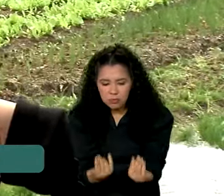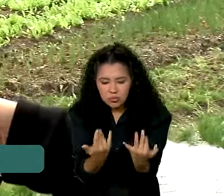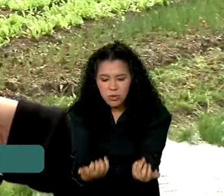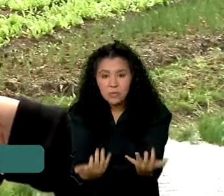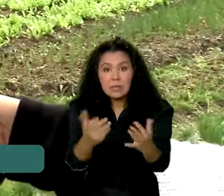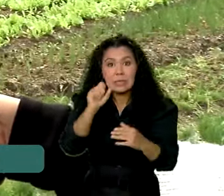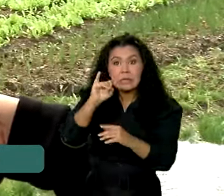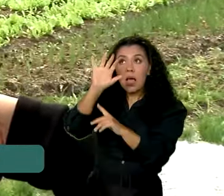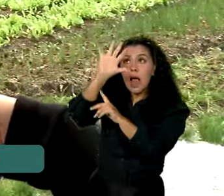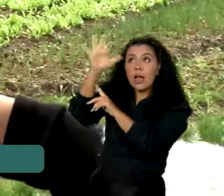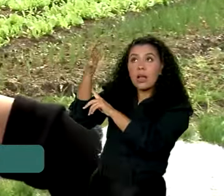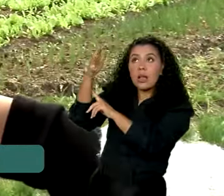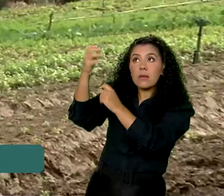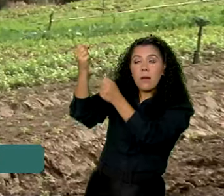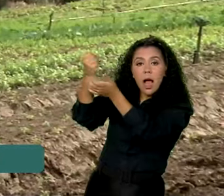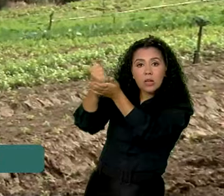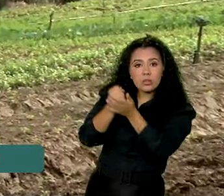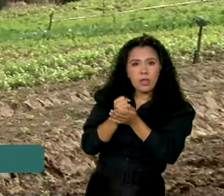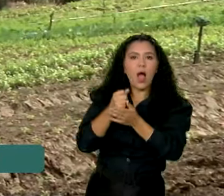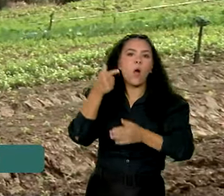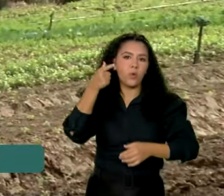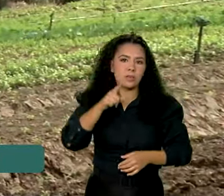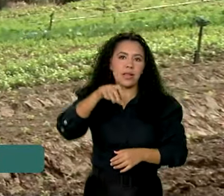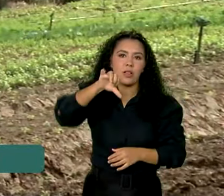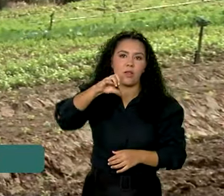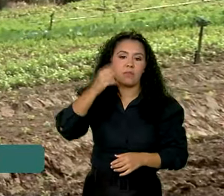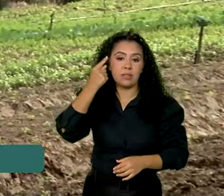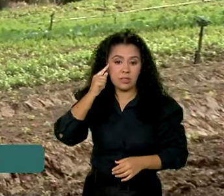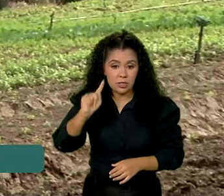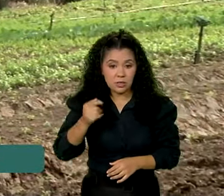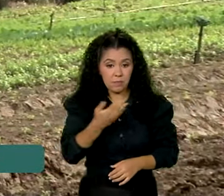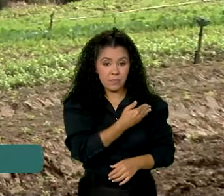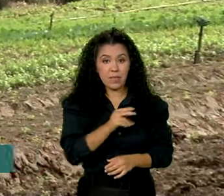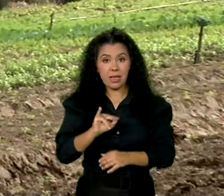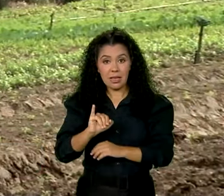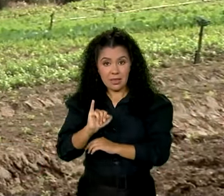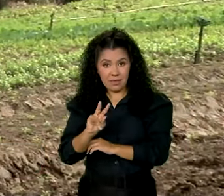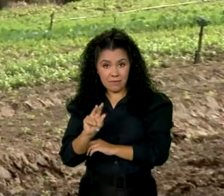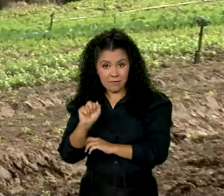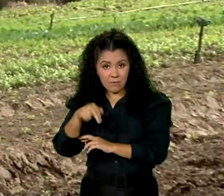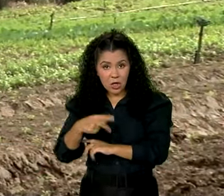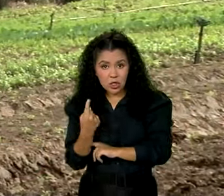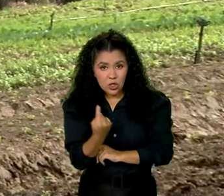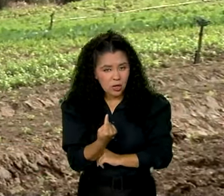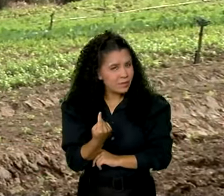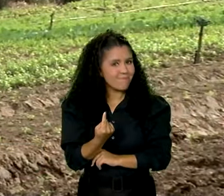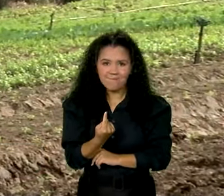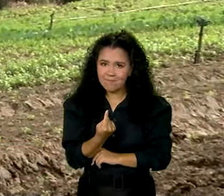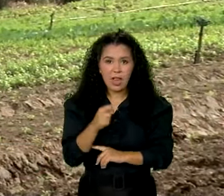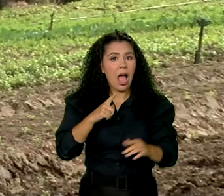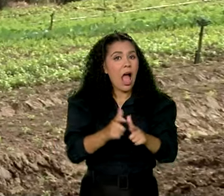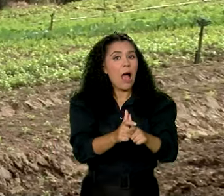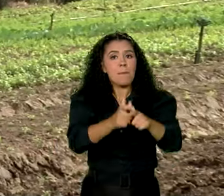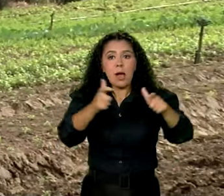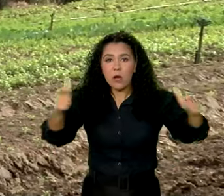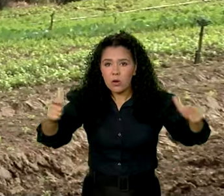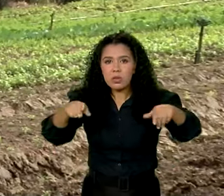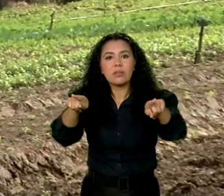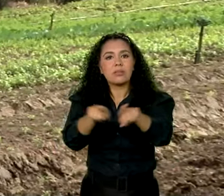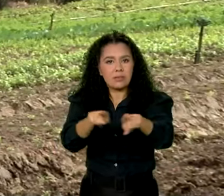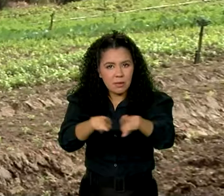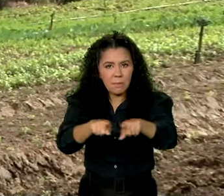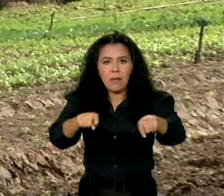que em 90 dias a gente se recupera. Seu Ivan não está sozinho. Grande parte das lavouras do Rio Grande do Sul